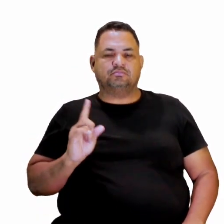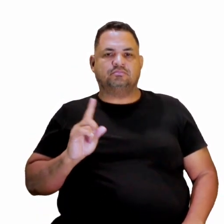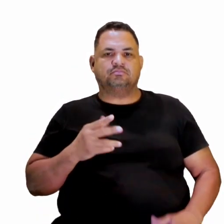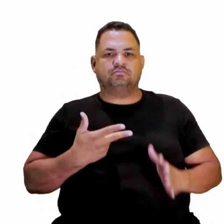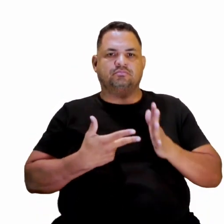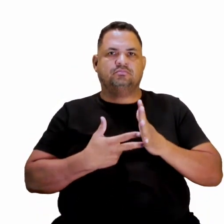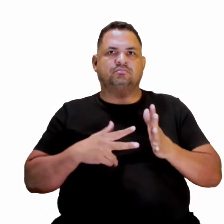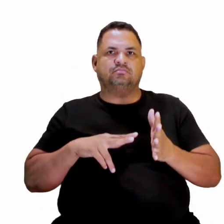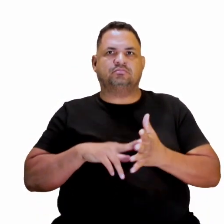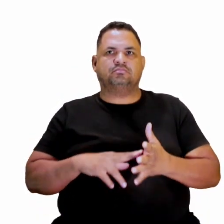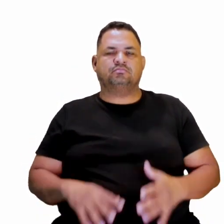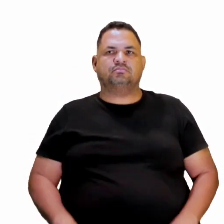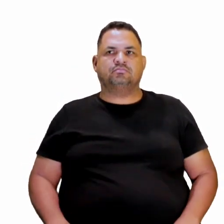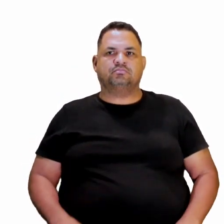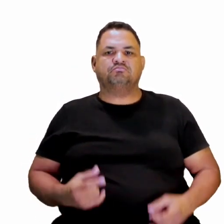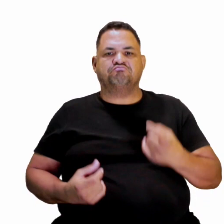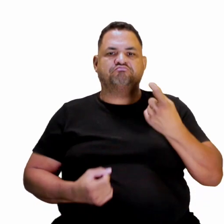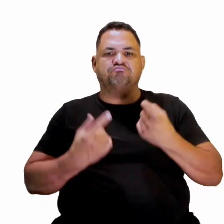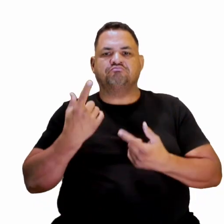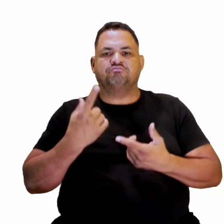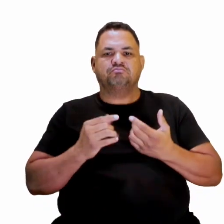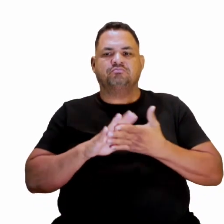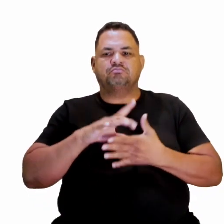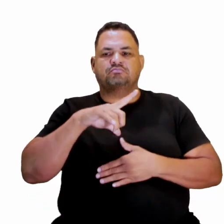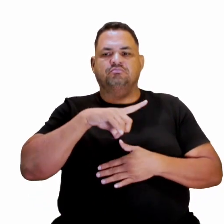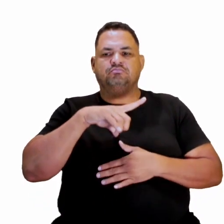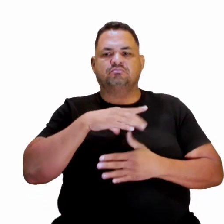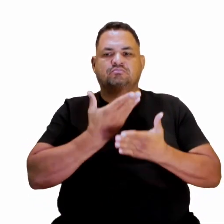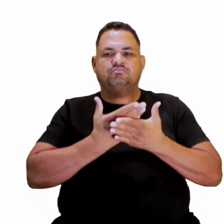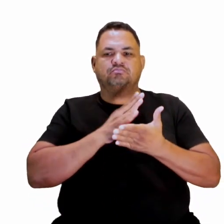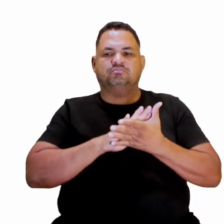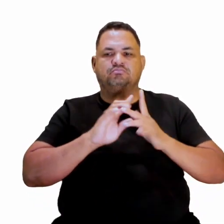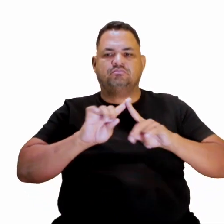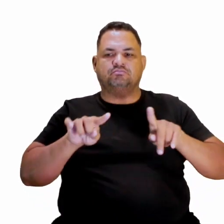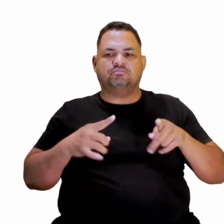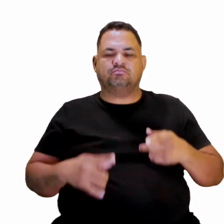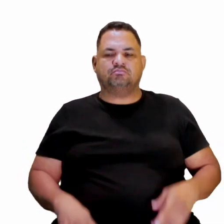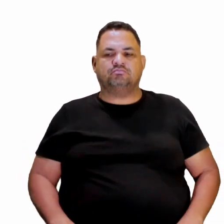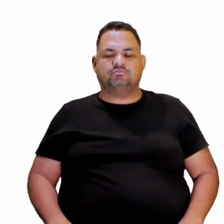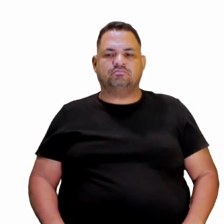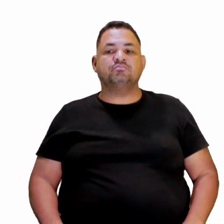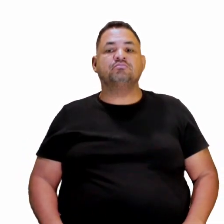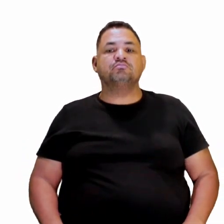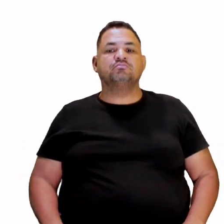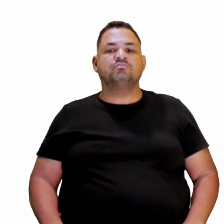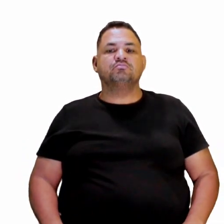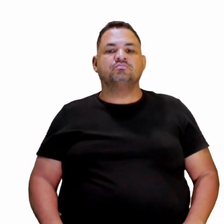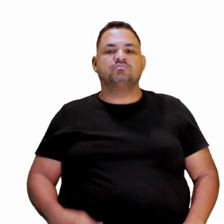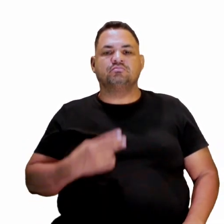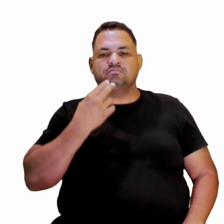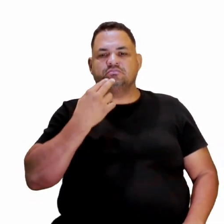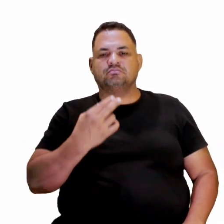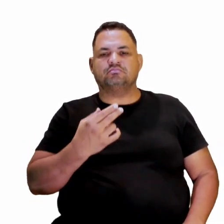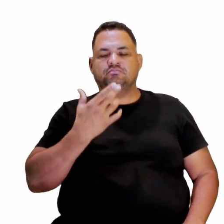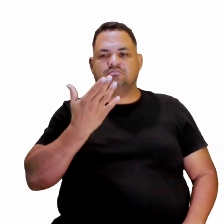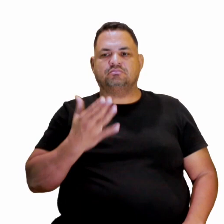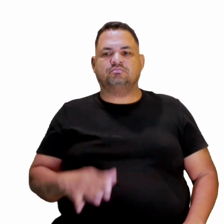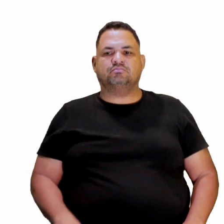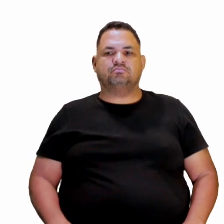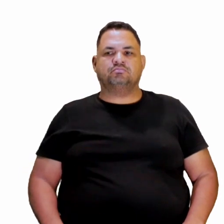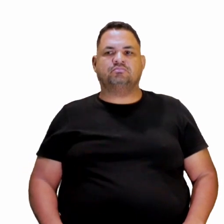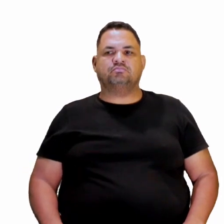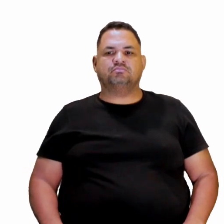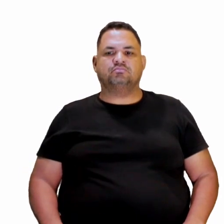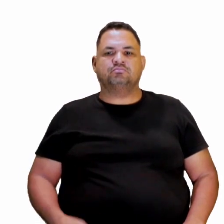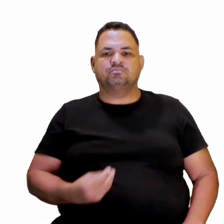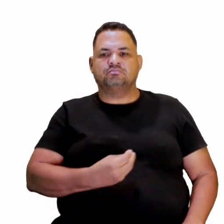significam aquilo, algumas elas têm aquela tradução, só que lá na língua deles, né,